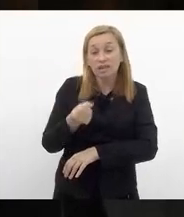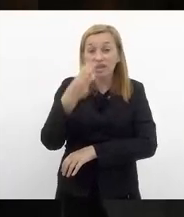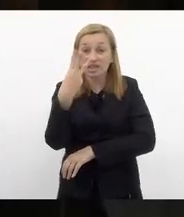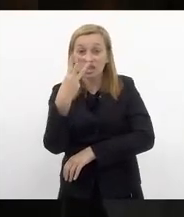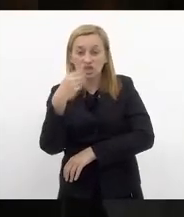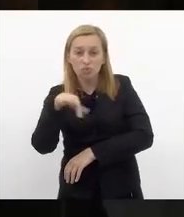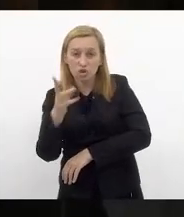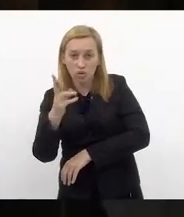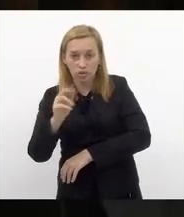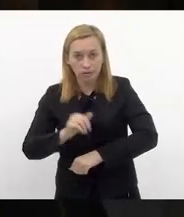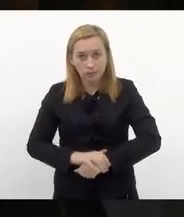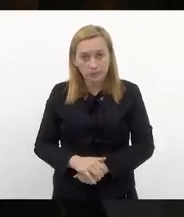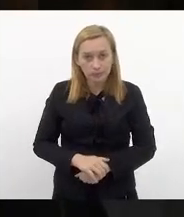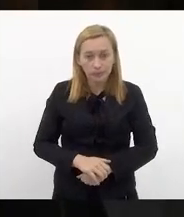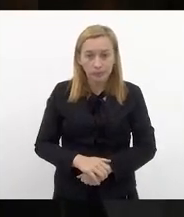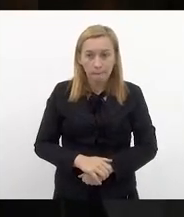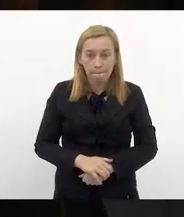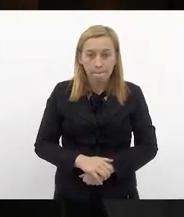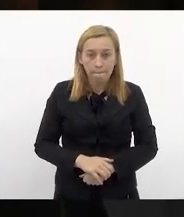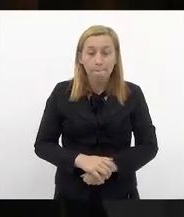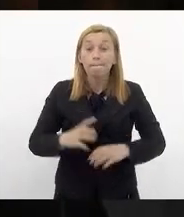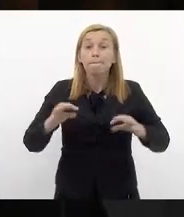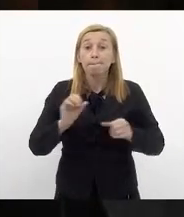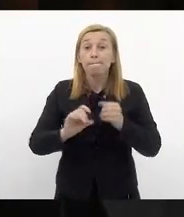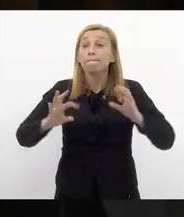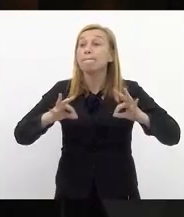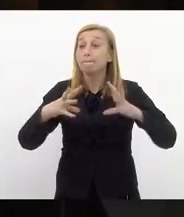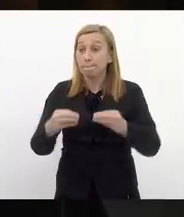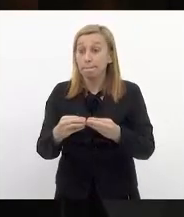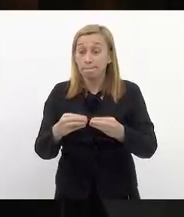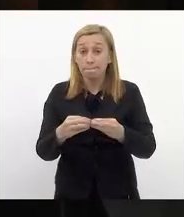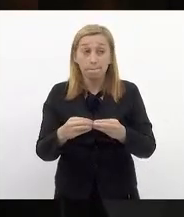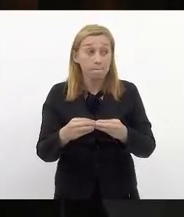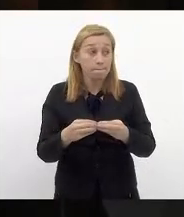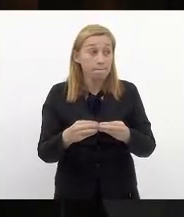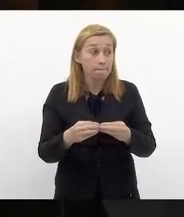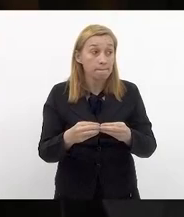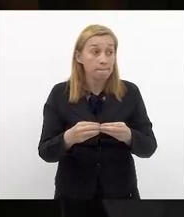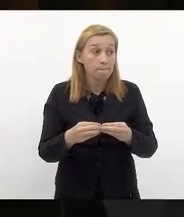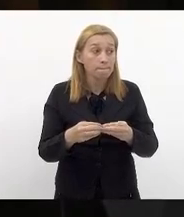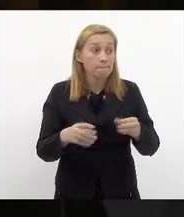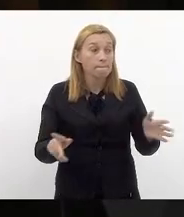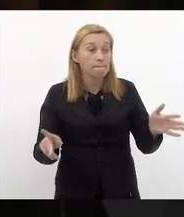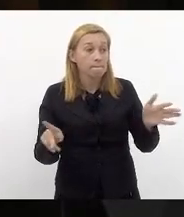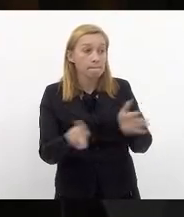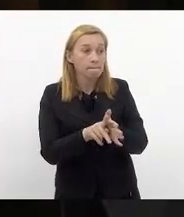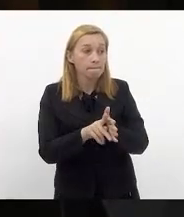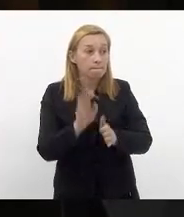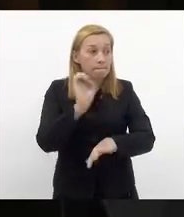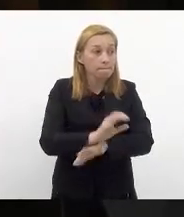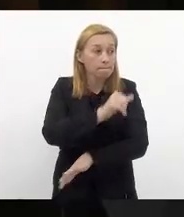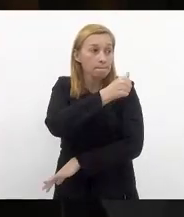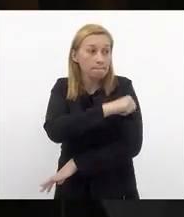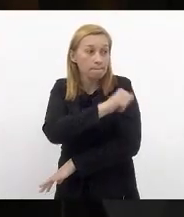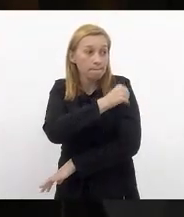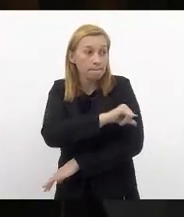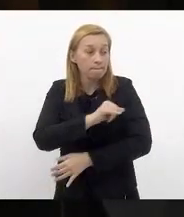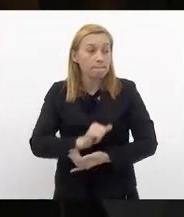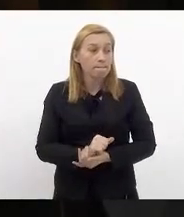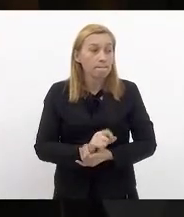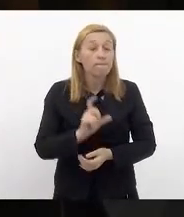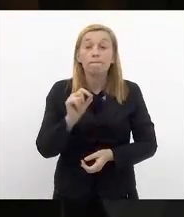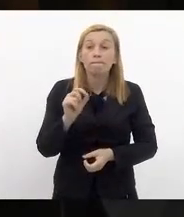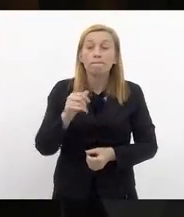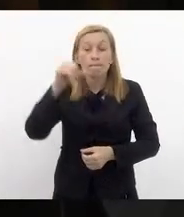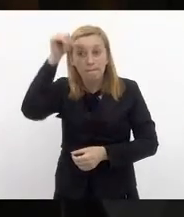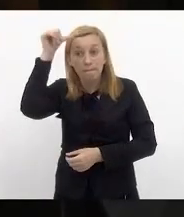bilhões. Ao fazer tudo isso, ao abrir mão de um projeto para o Estado do Rio de Janeiro, o que Cláudio